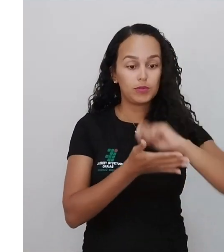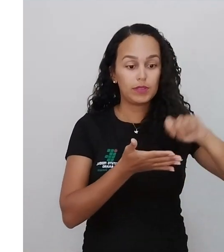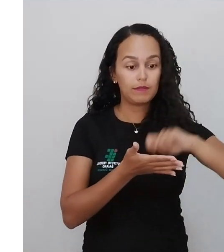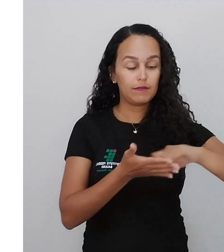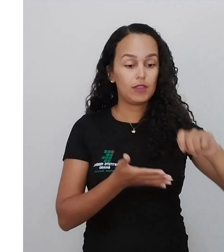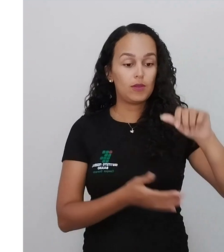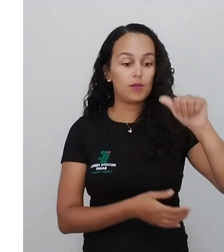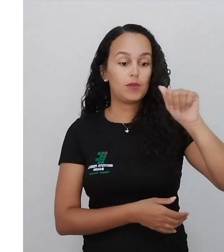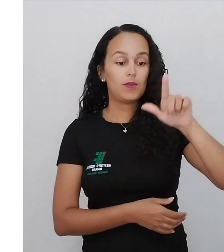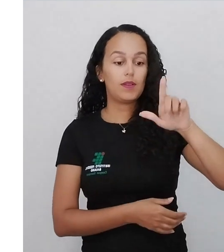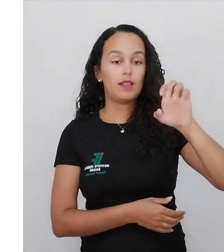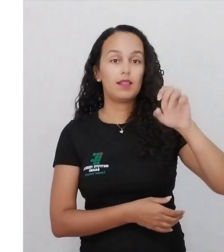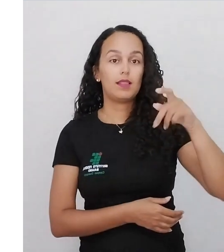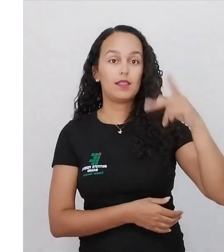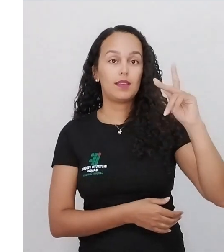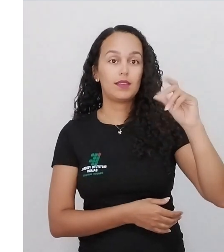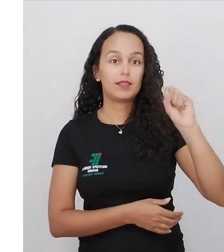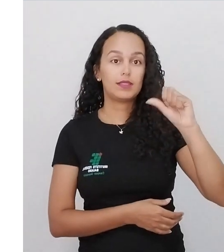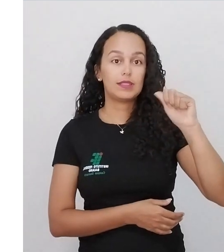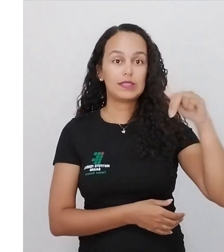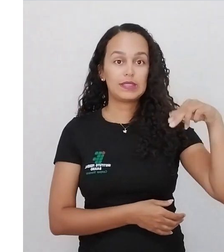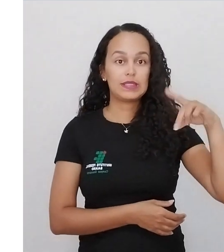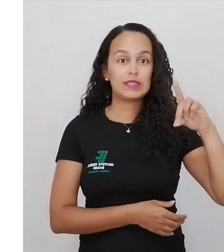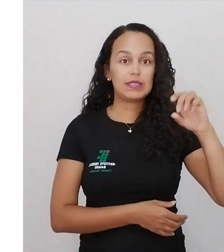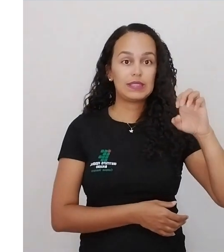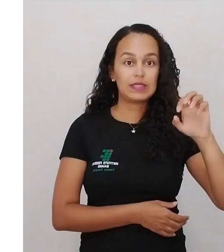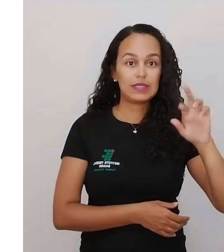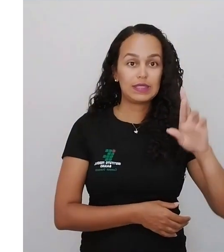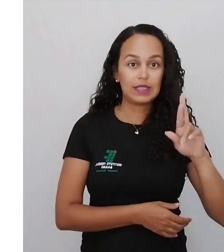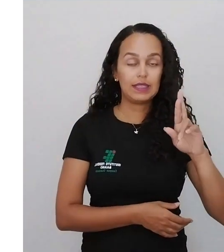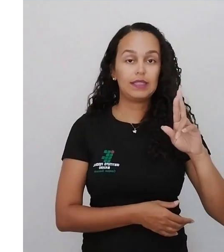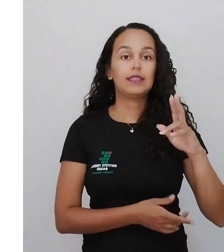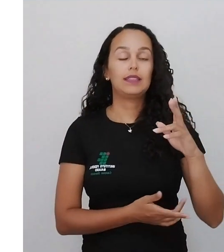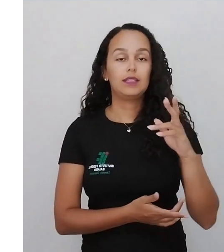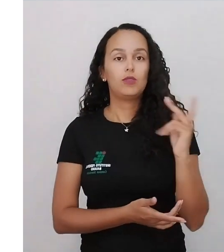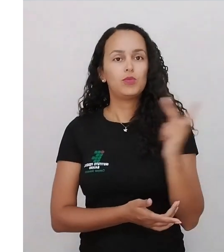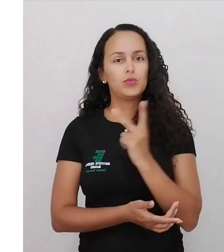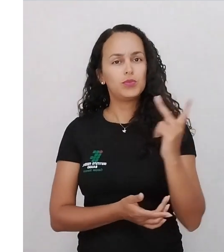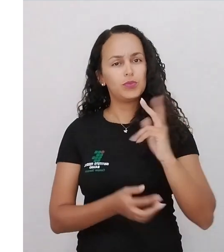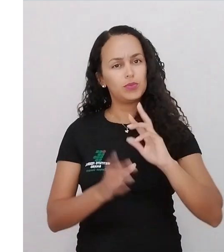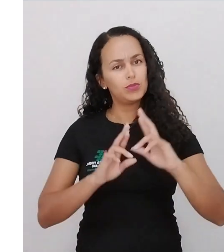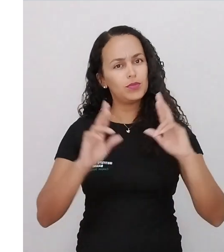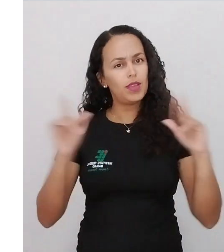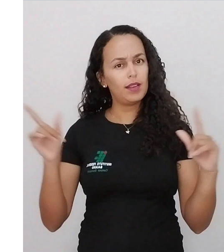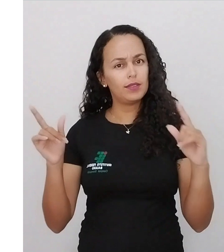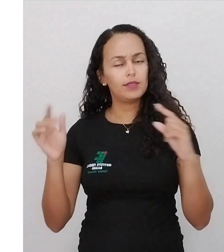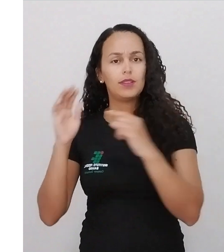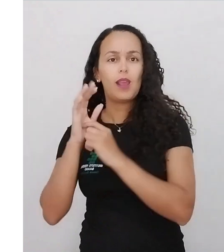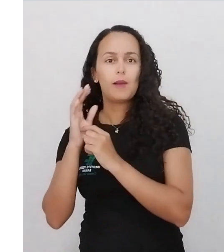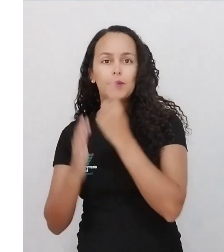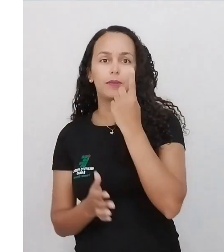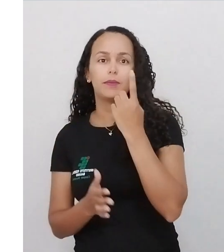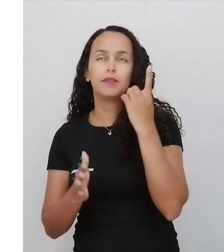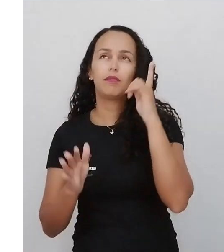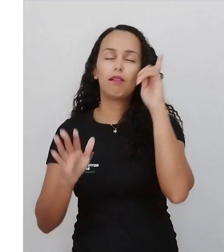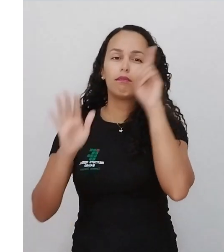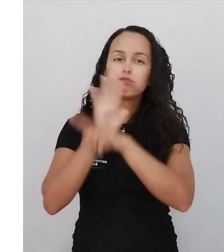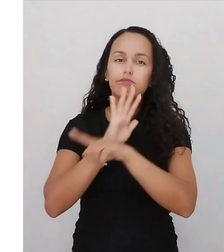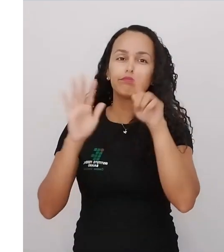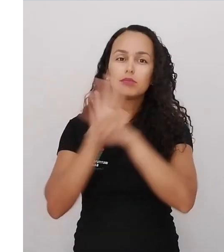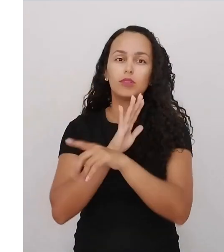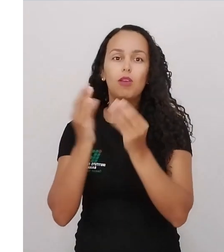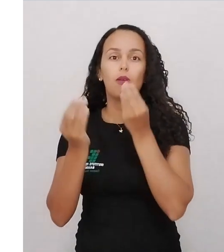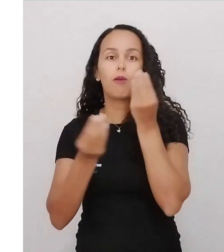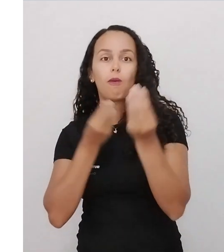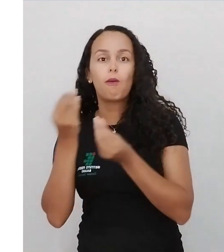sociedade questionando primeiramente, como surgiu a diversidade de forma, como surgiu a diversidade